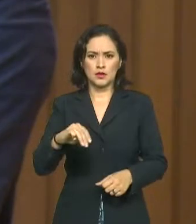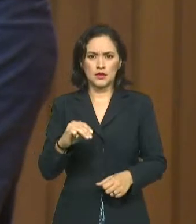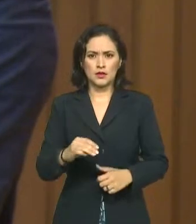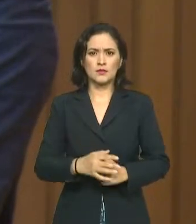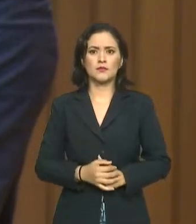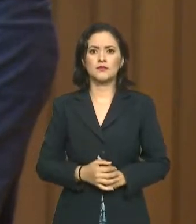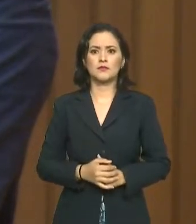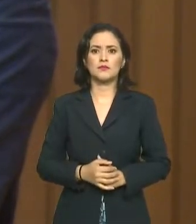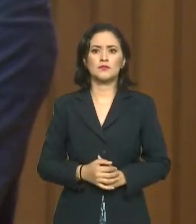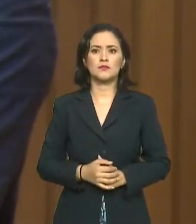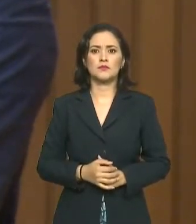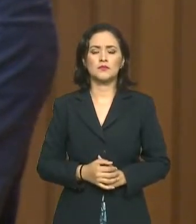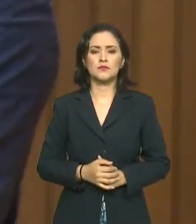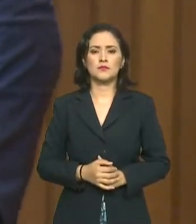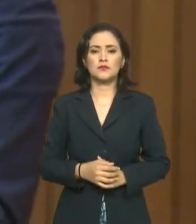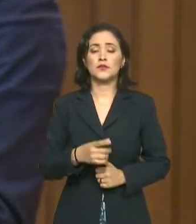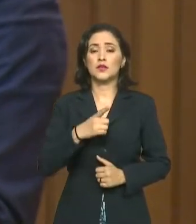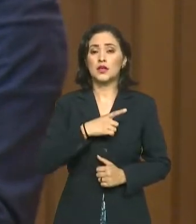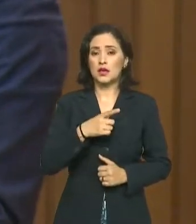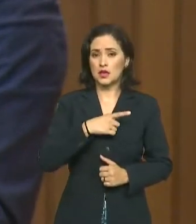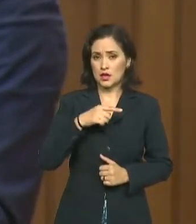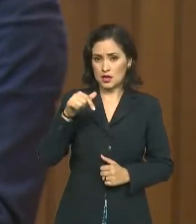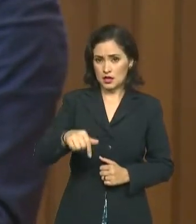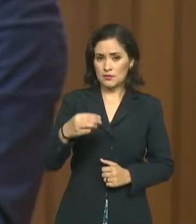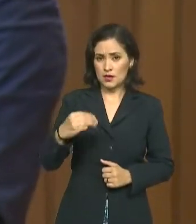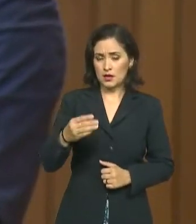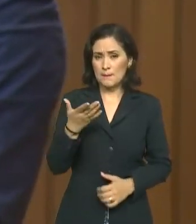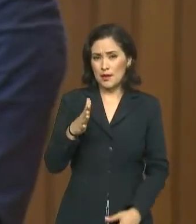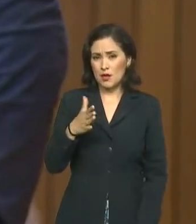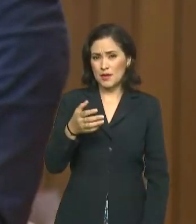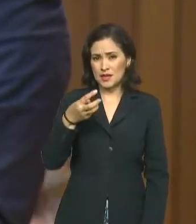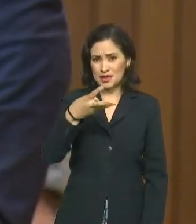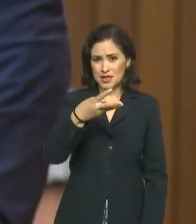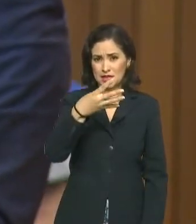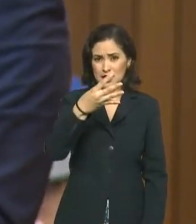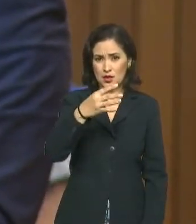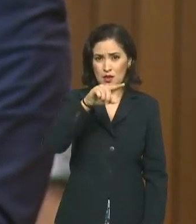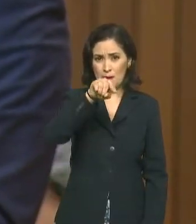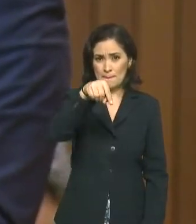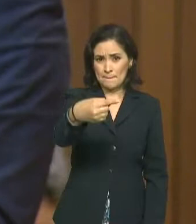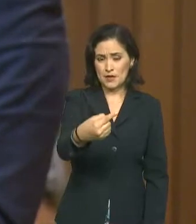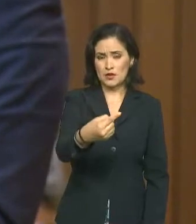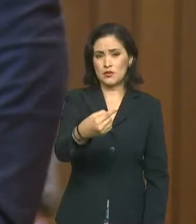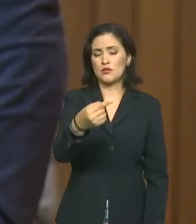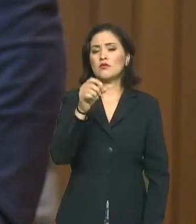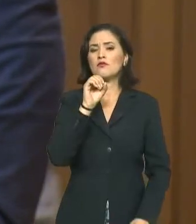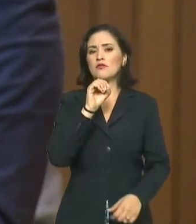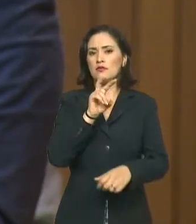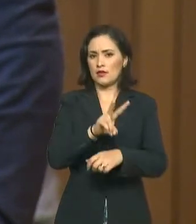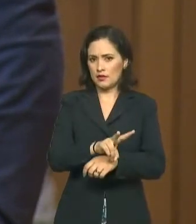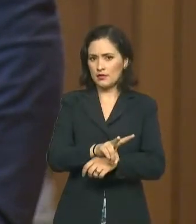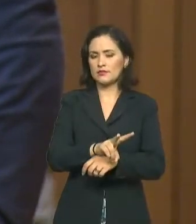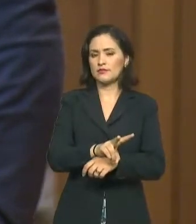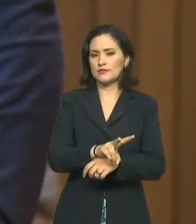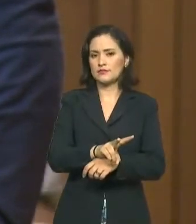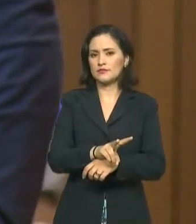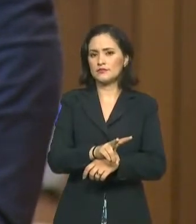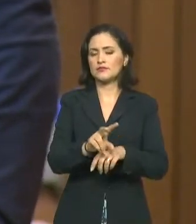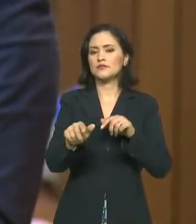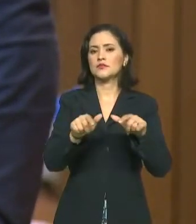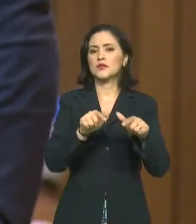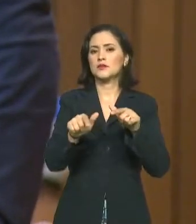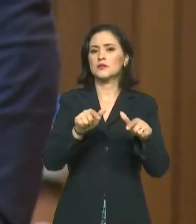aproximadamente, 34 mil cargos ocupados no Estado do Maranhão. 34 mil